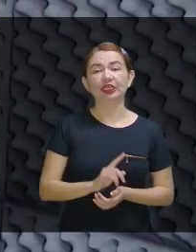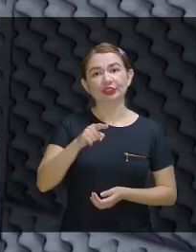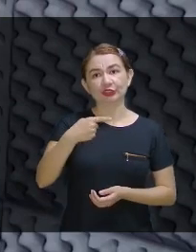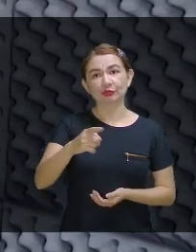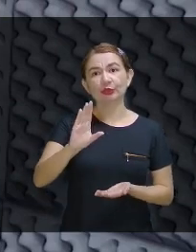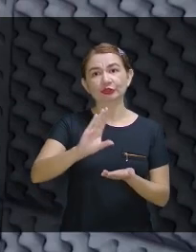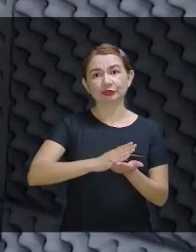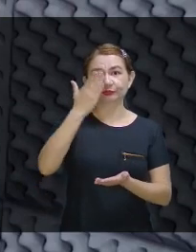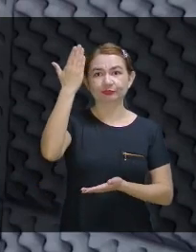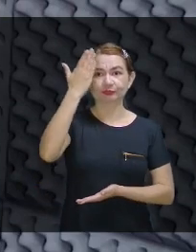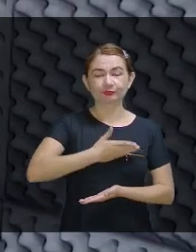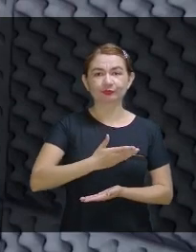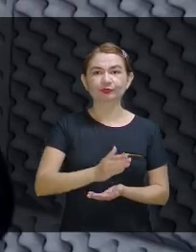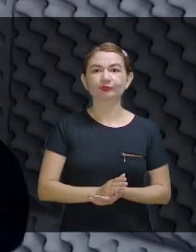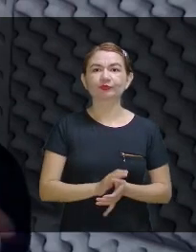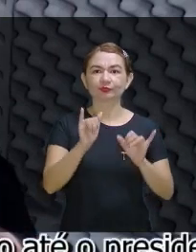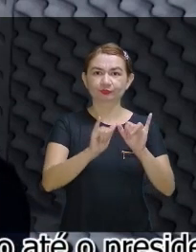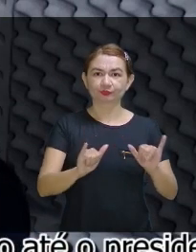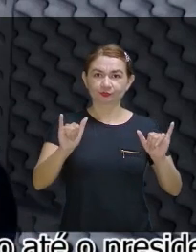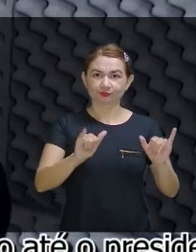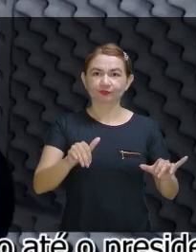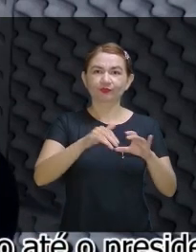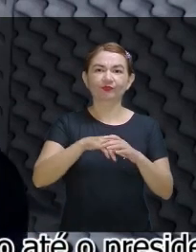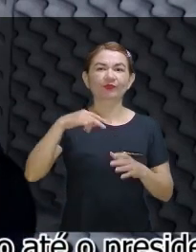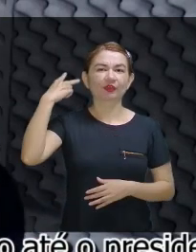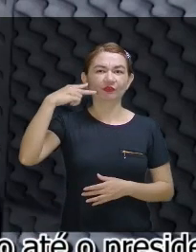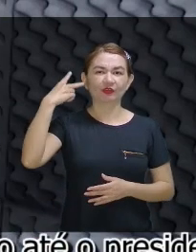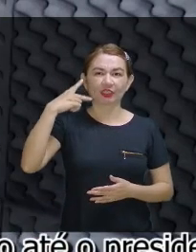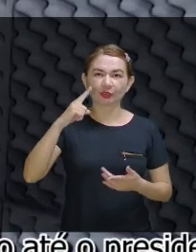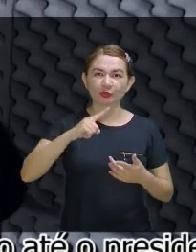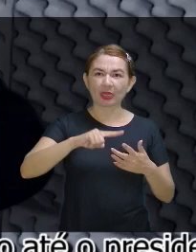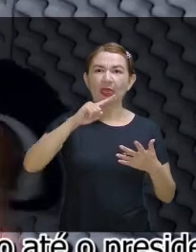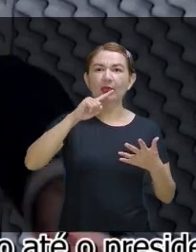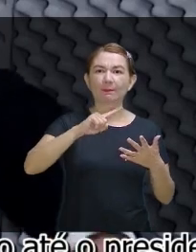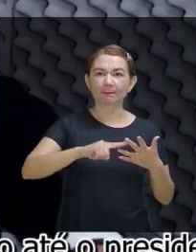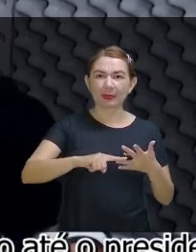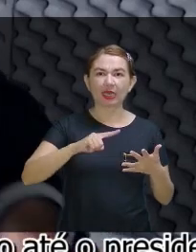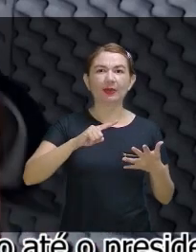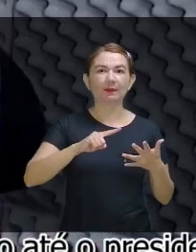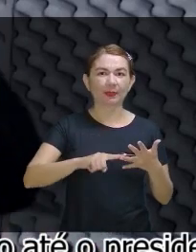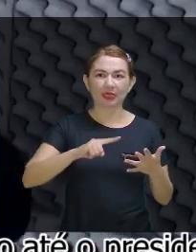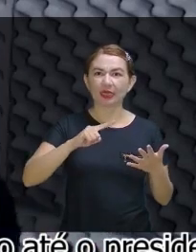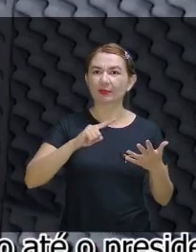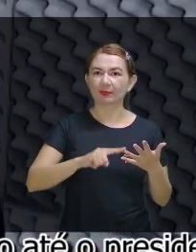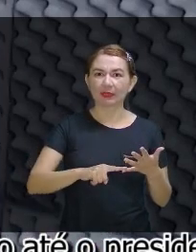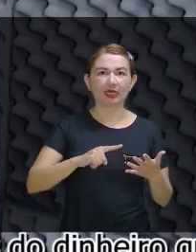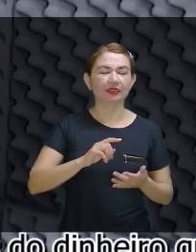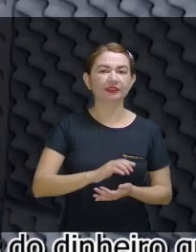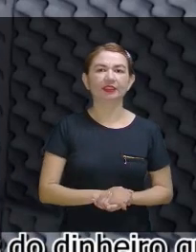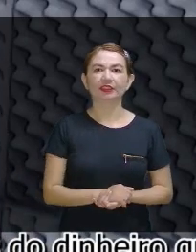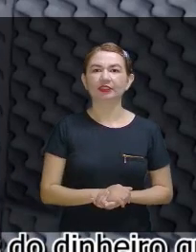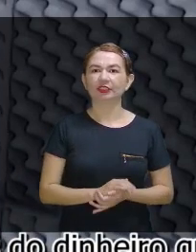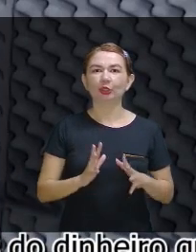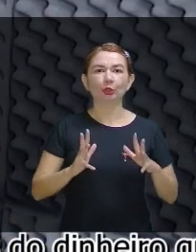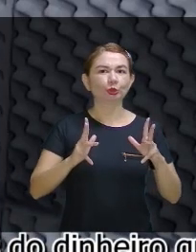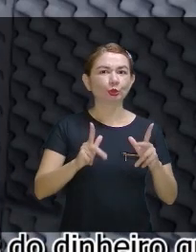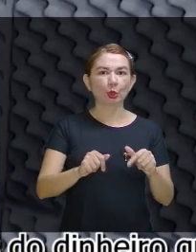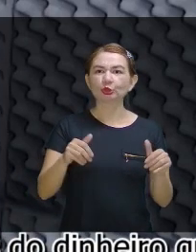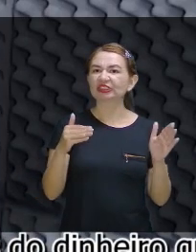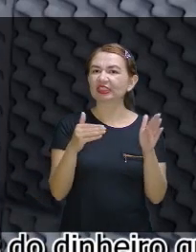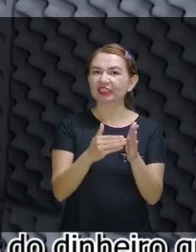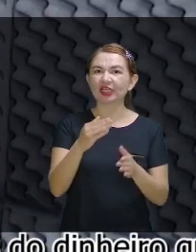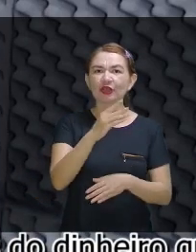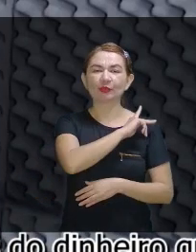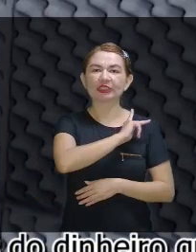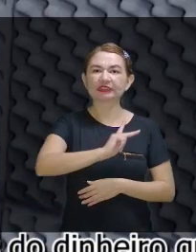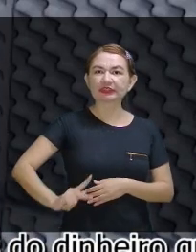durante o período de campanha, desde o vereador, eu sempre brinco, desde o vereador de Chopotó, do Mato Adentro, até o presidente da República.